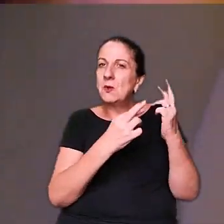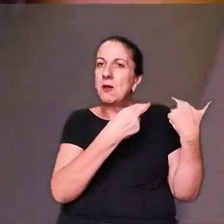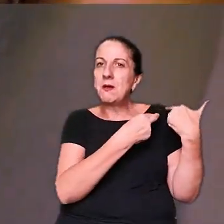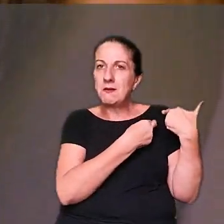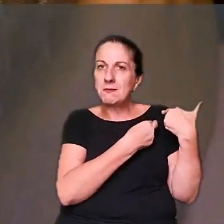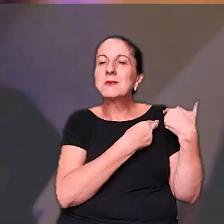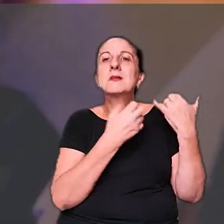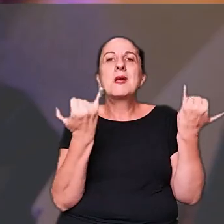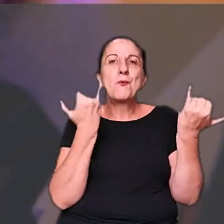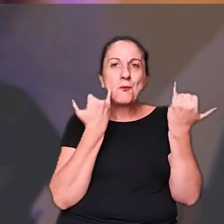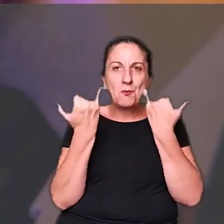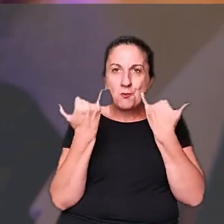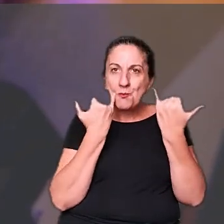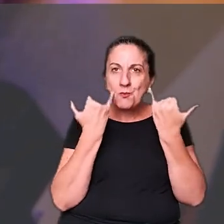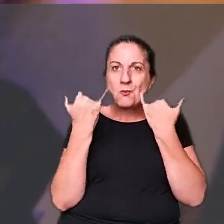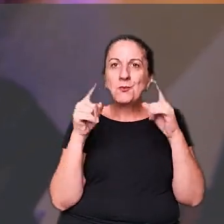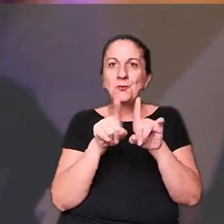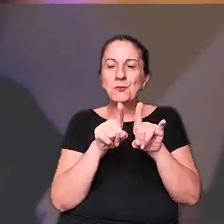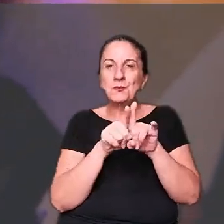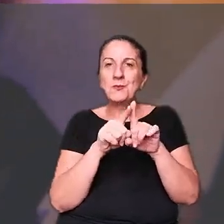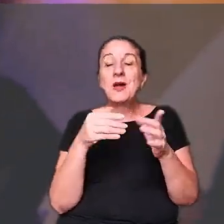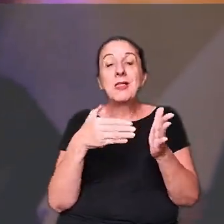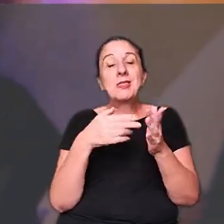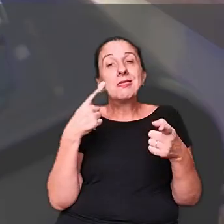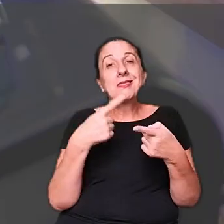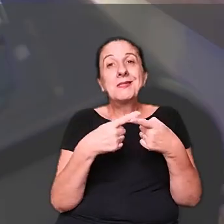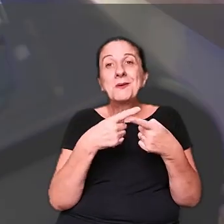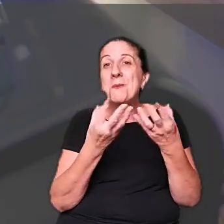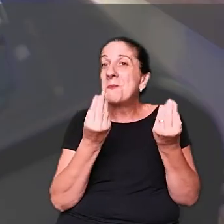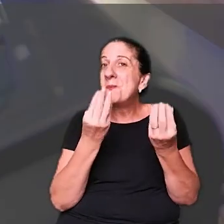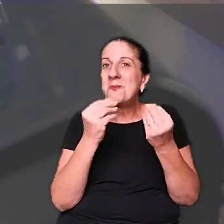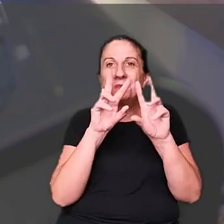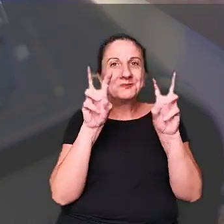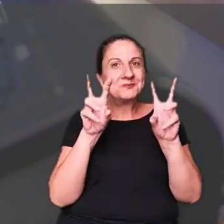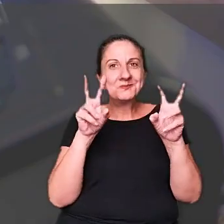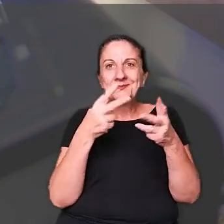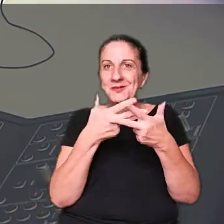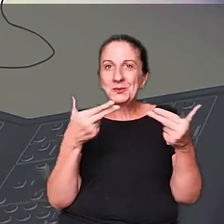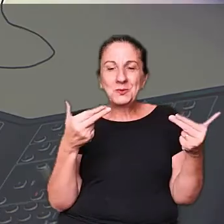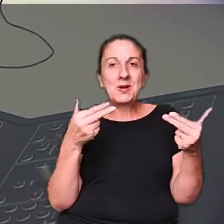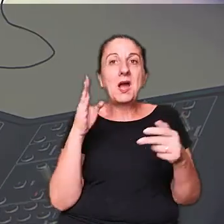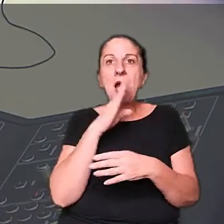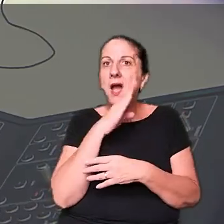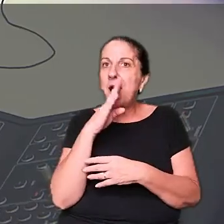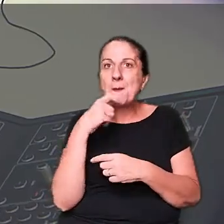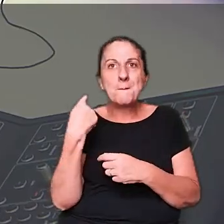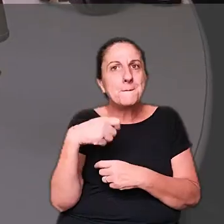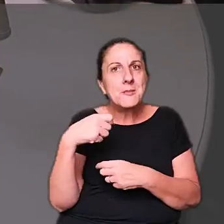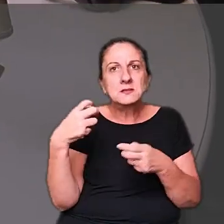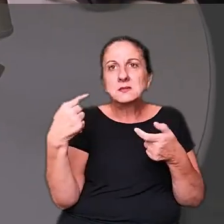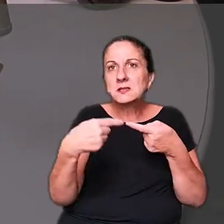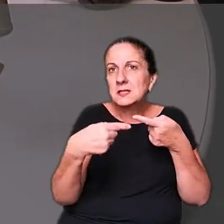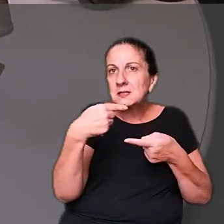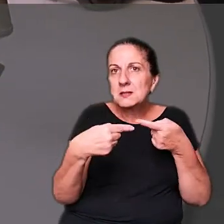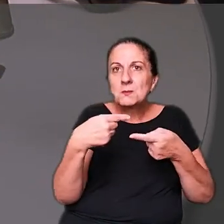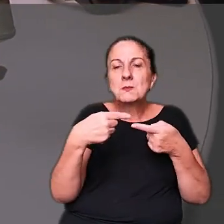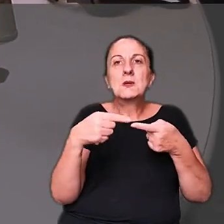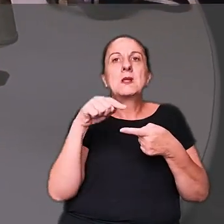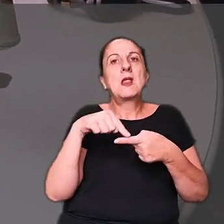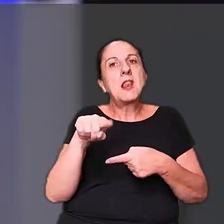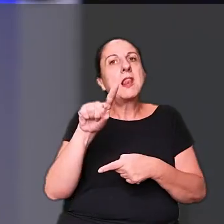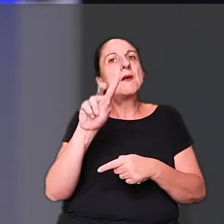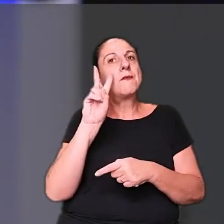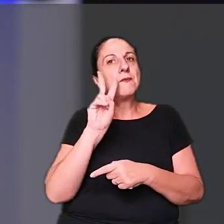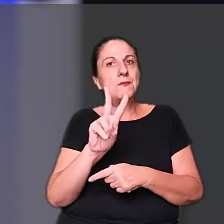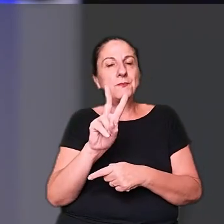conteúdo responsável e informativo. Até porque há muitos assuntos urgentes que precisam ser debatidos